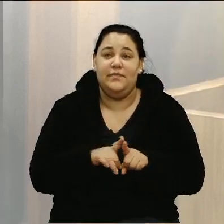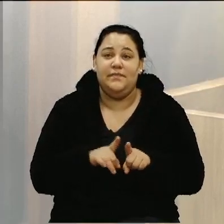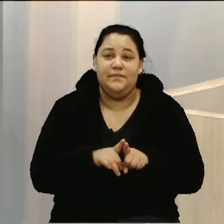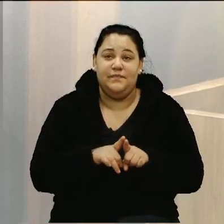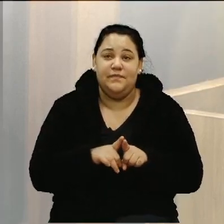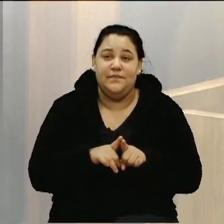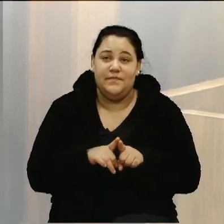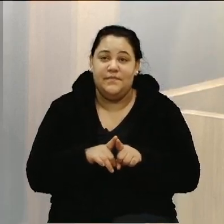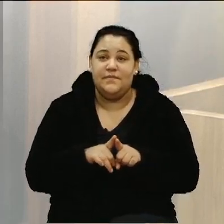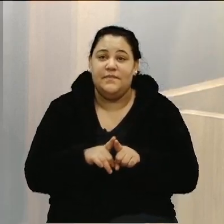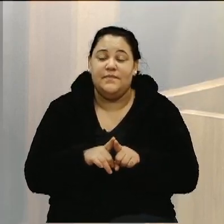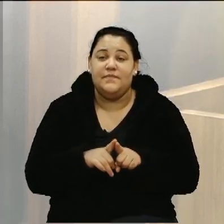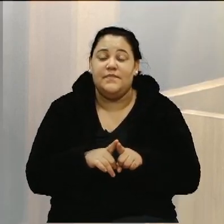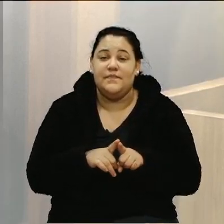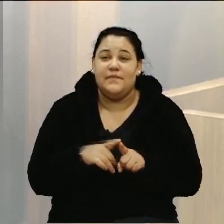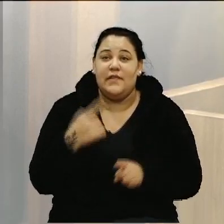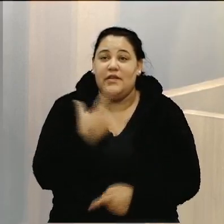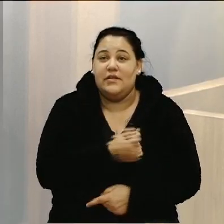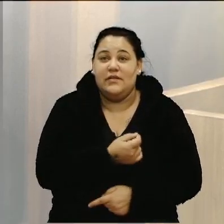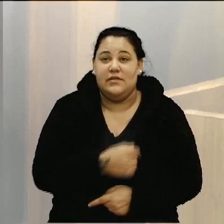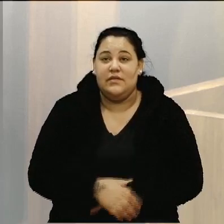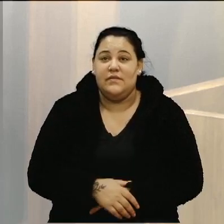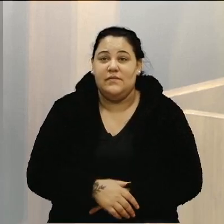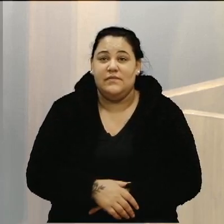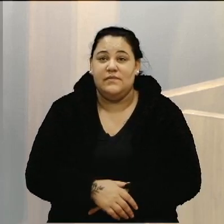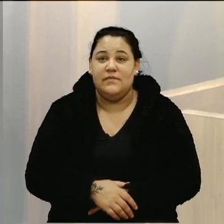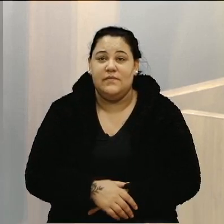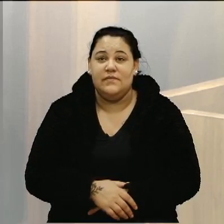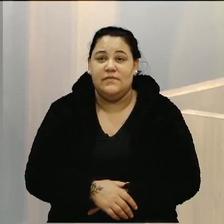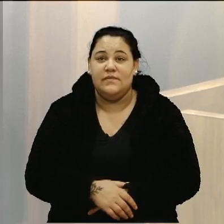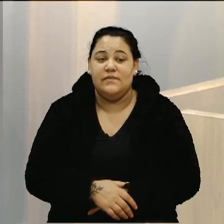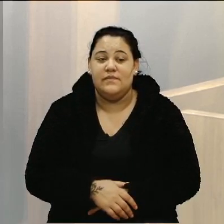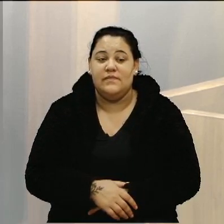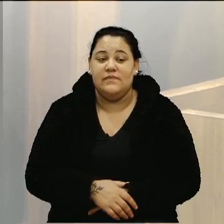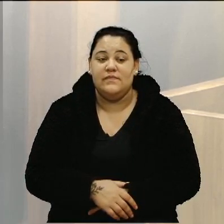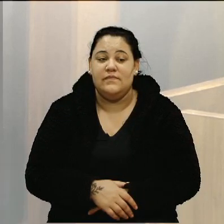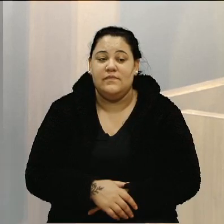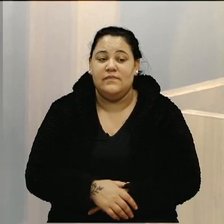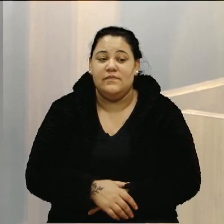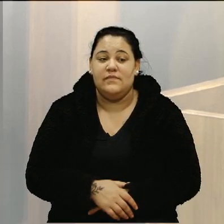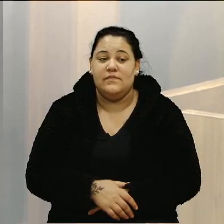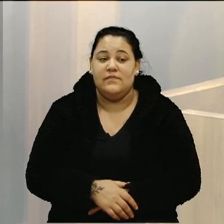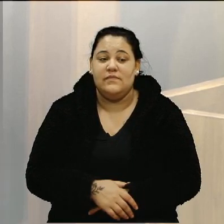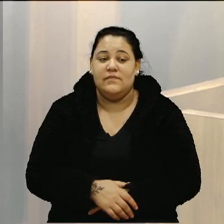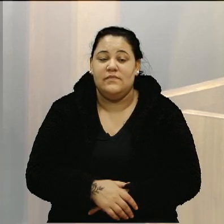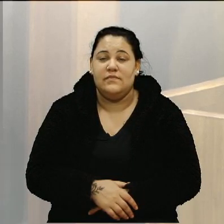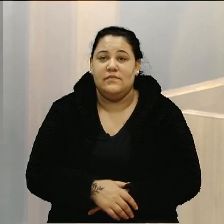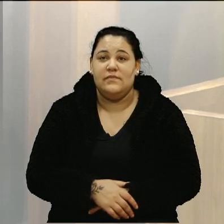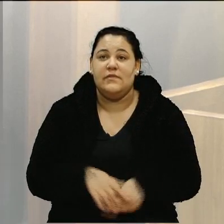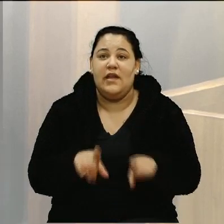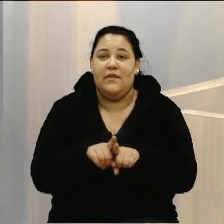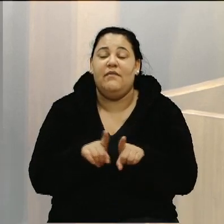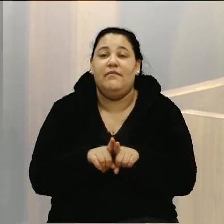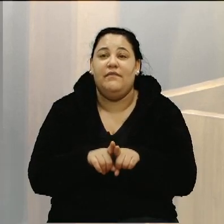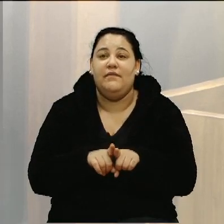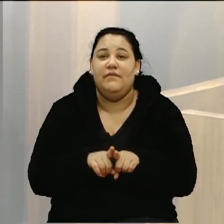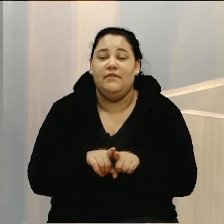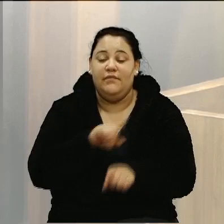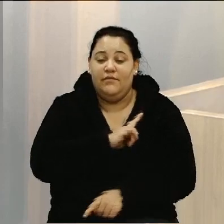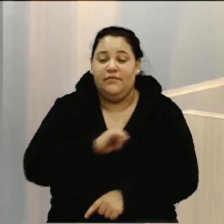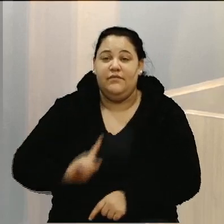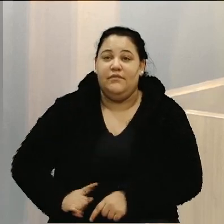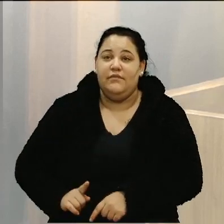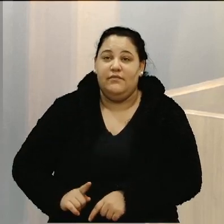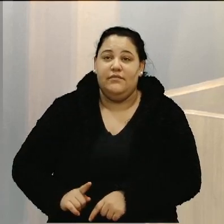nem a saidinha. Mas, enfim, tem gente que foge de votar, né? Tem gente que foge de votar essas pautas importantes, mas